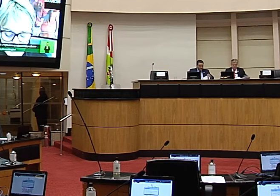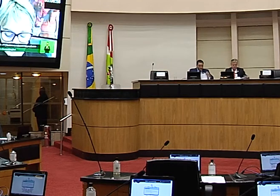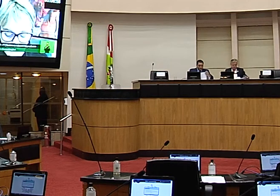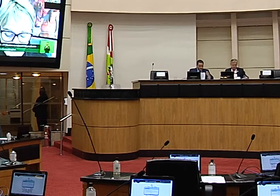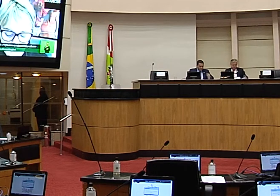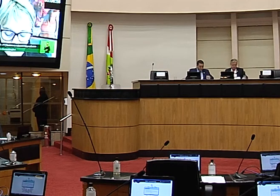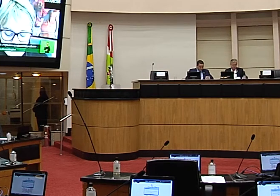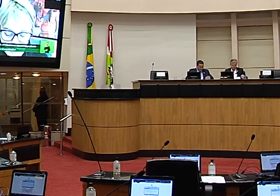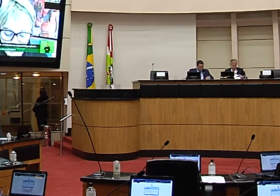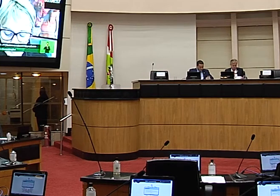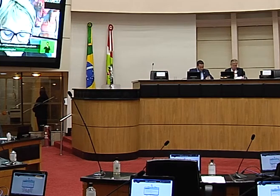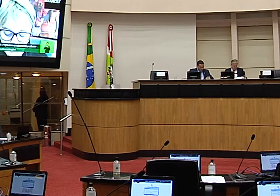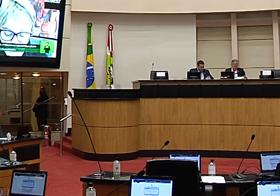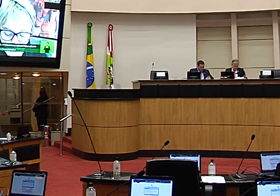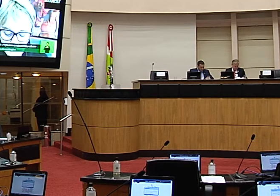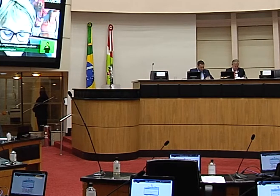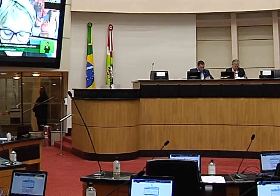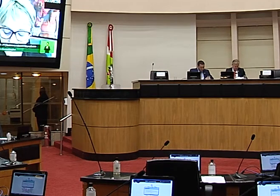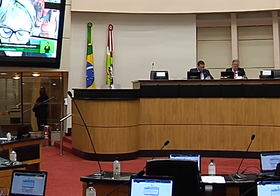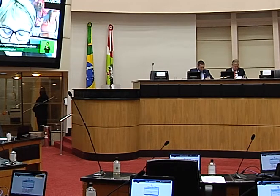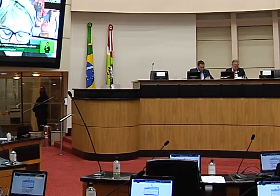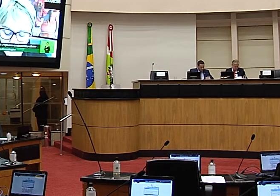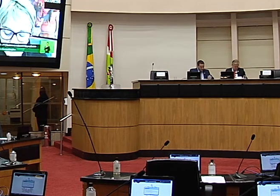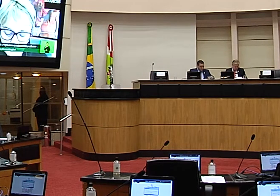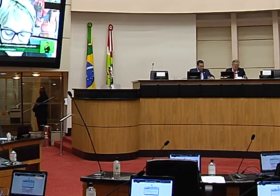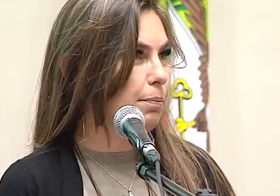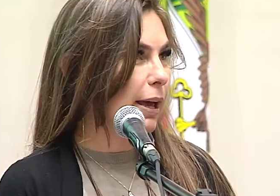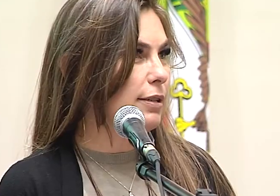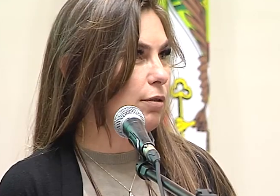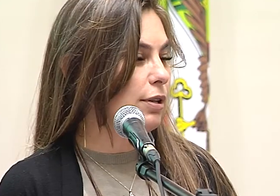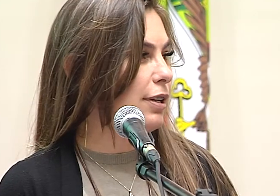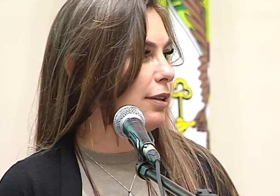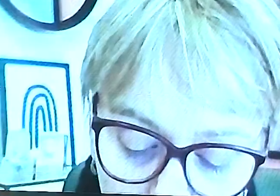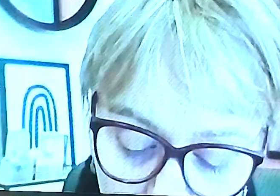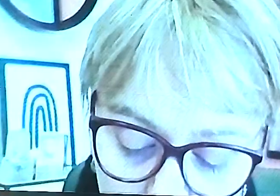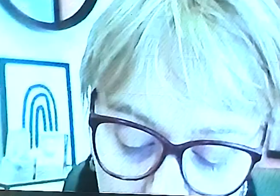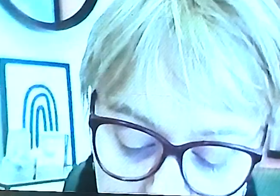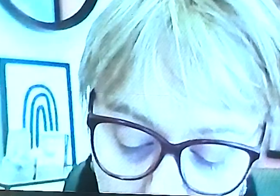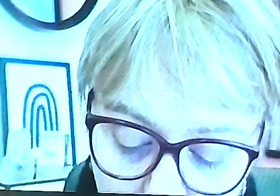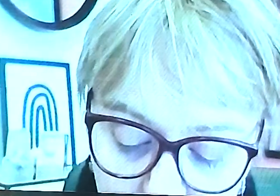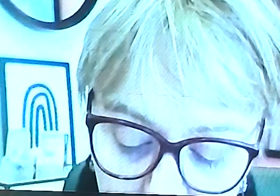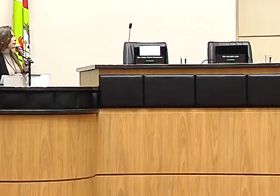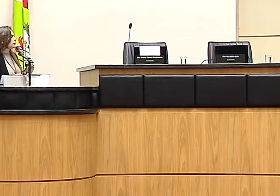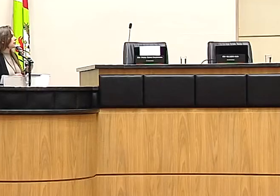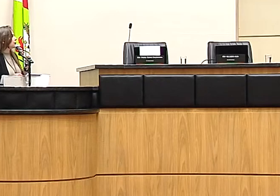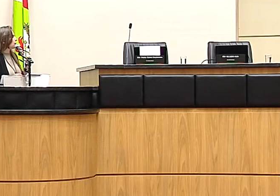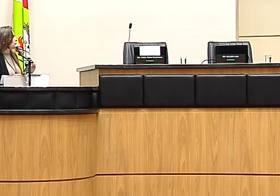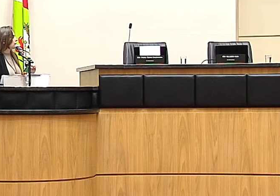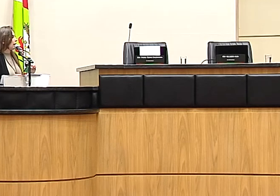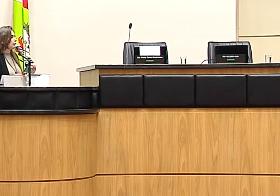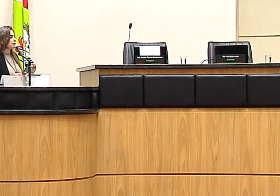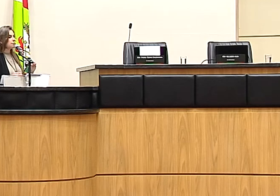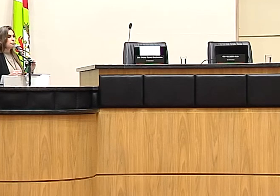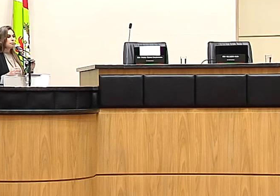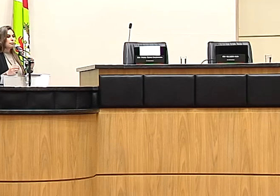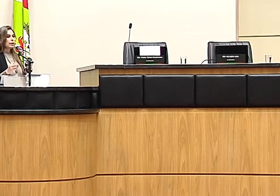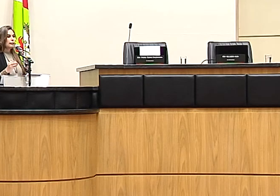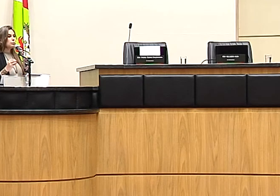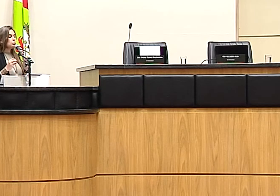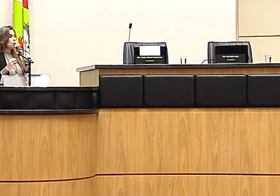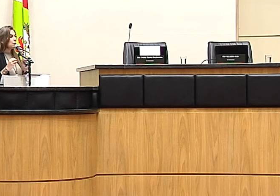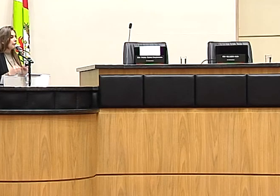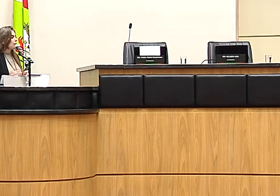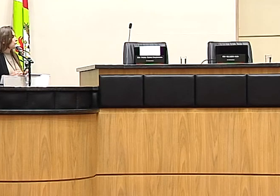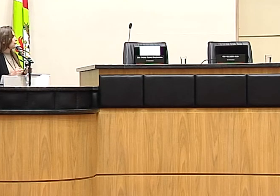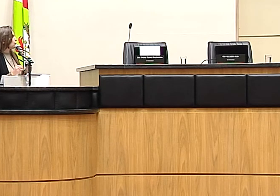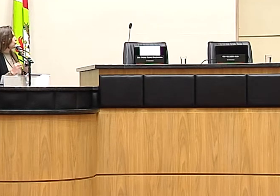Durante a sessão ordinária de terça-feira, 27 de julho, as deputadas Paulinha e Luciane Carminati se pronunciaram em favor das